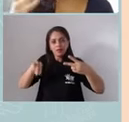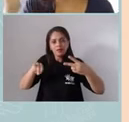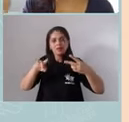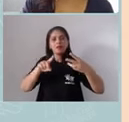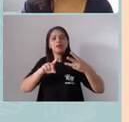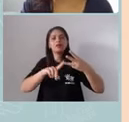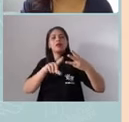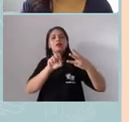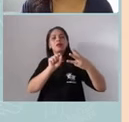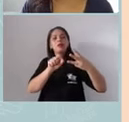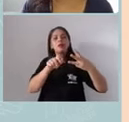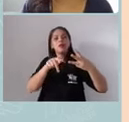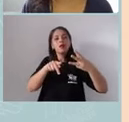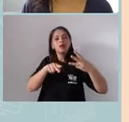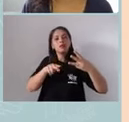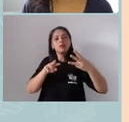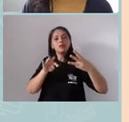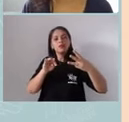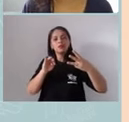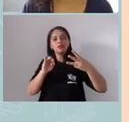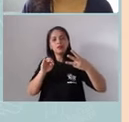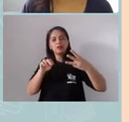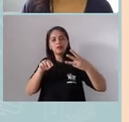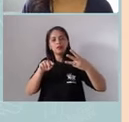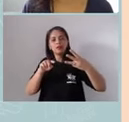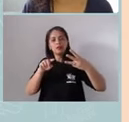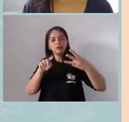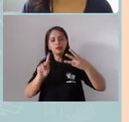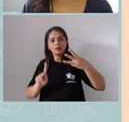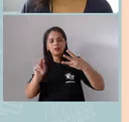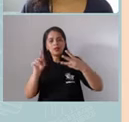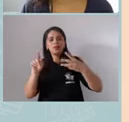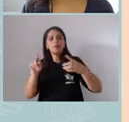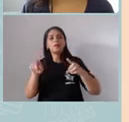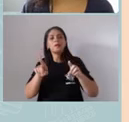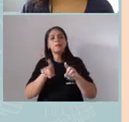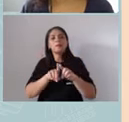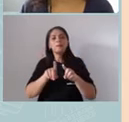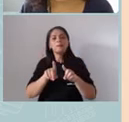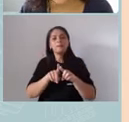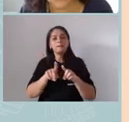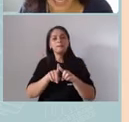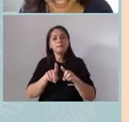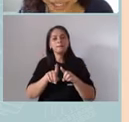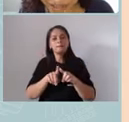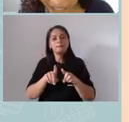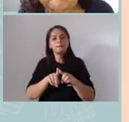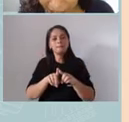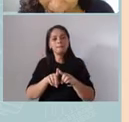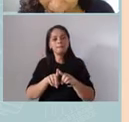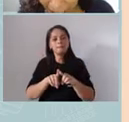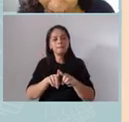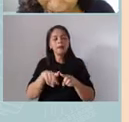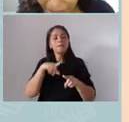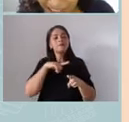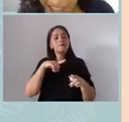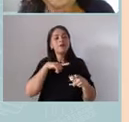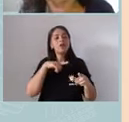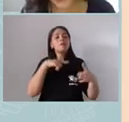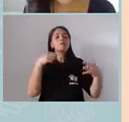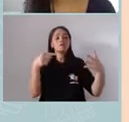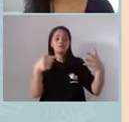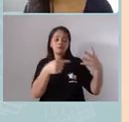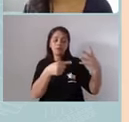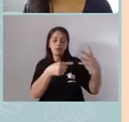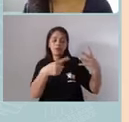a Coronavac, a Pfizer, a AstraZeneca e a da Janssen também, né? Que é dose única. E a gente tem a